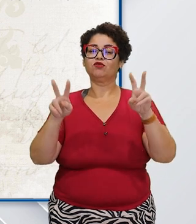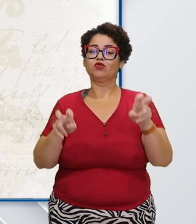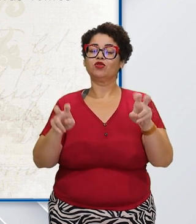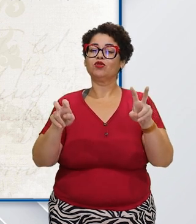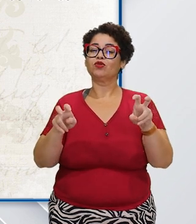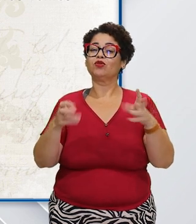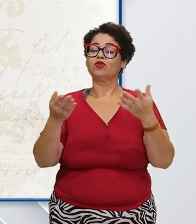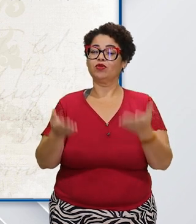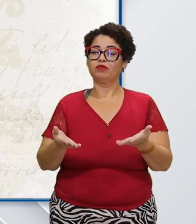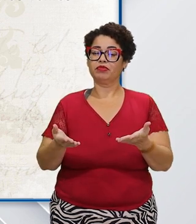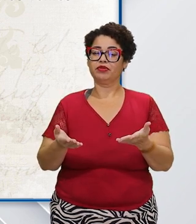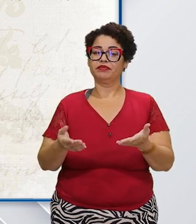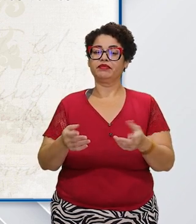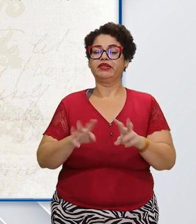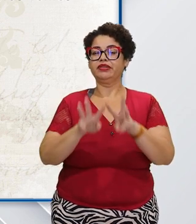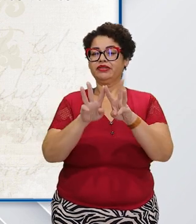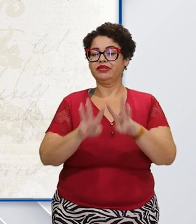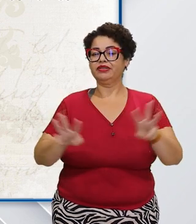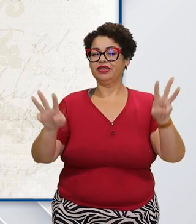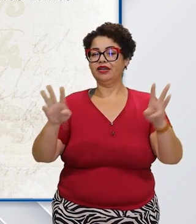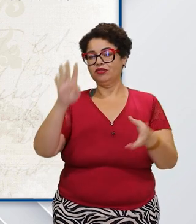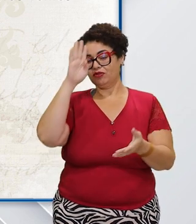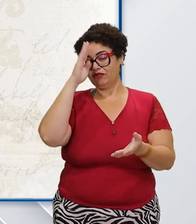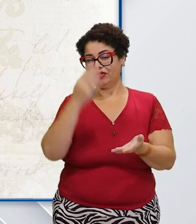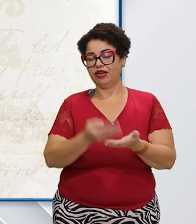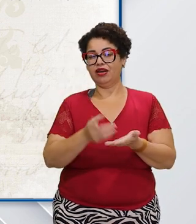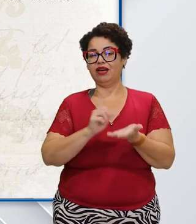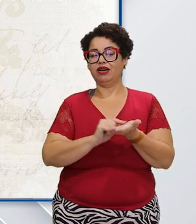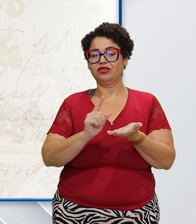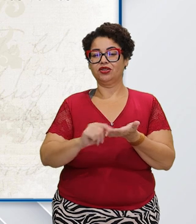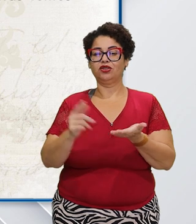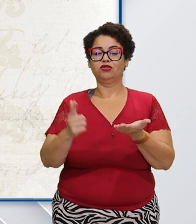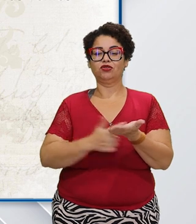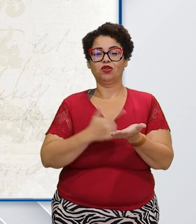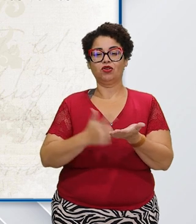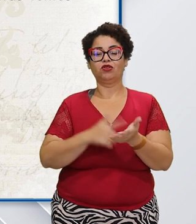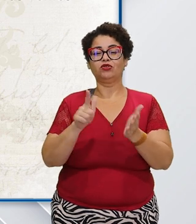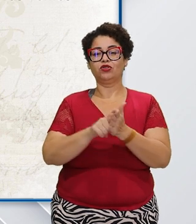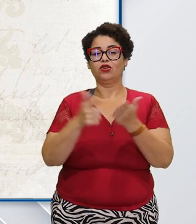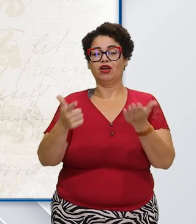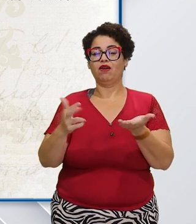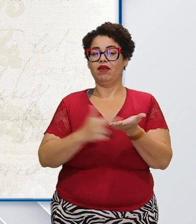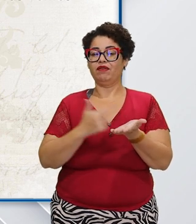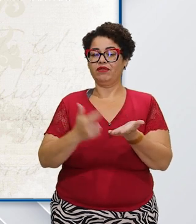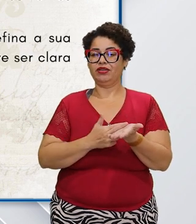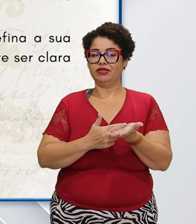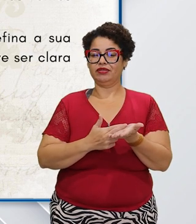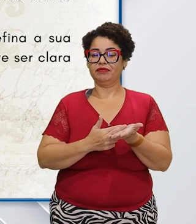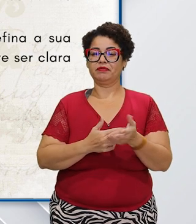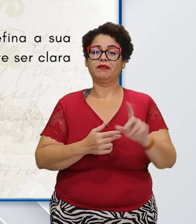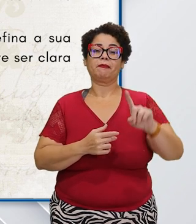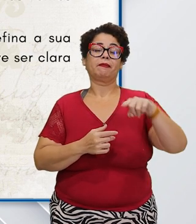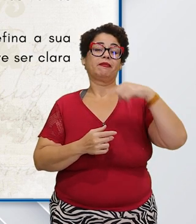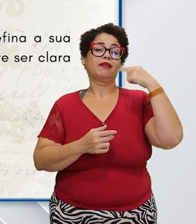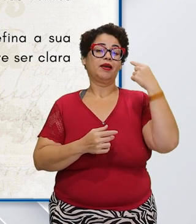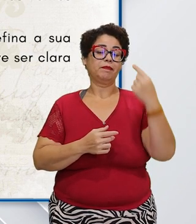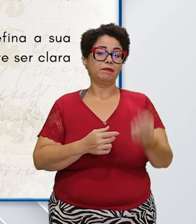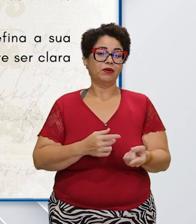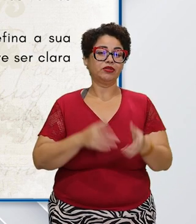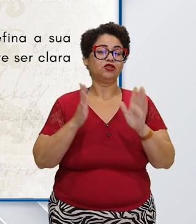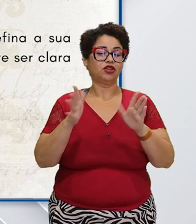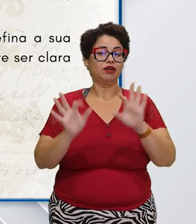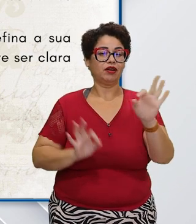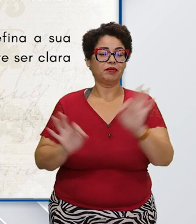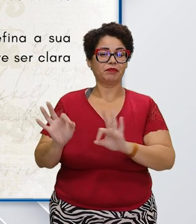pesquisa sobre esse assunto sites confiáveis artigos jornais revistas por exemplo